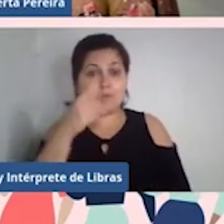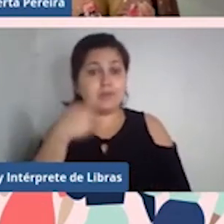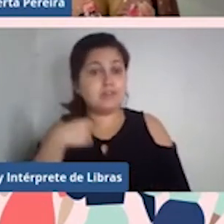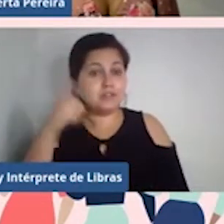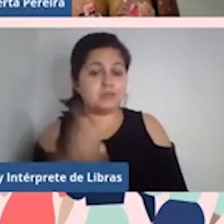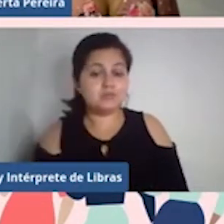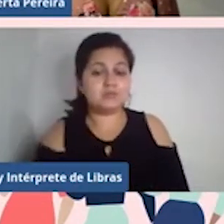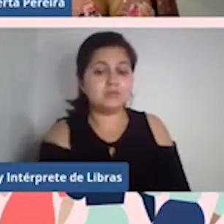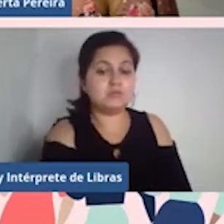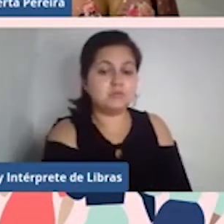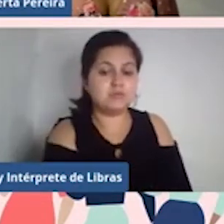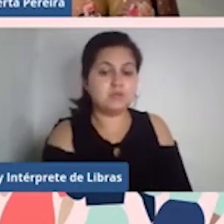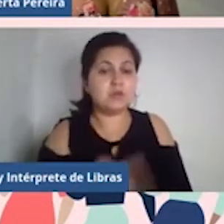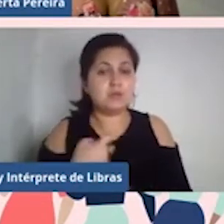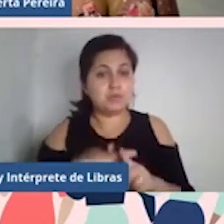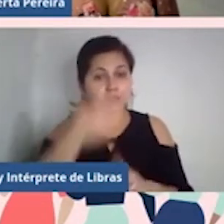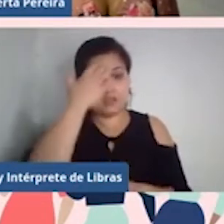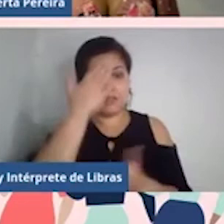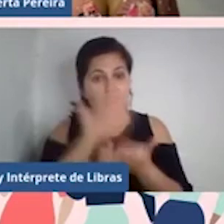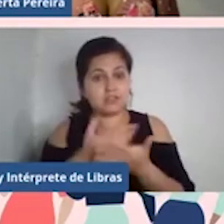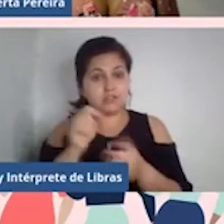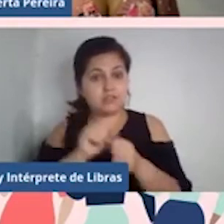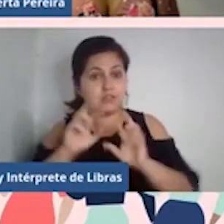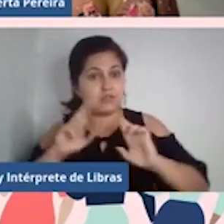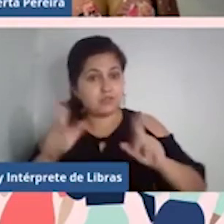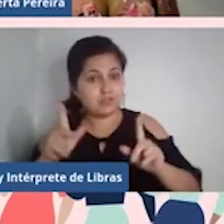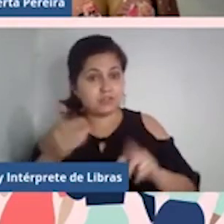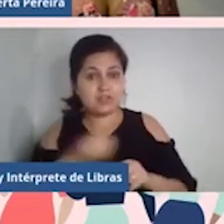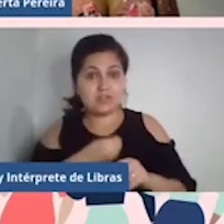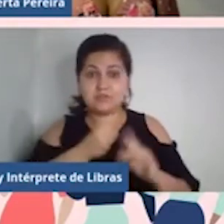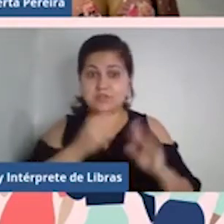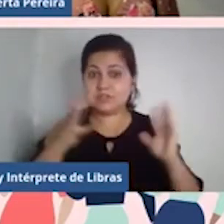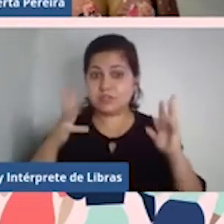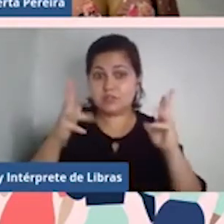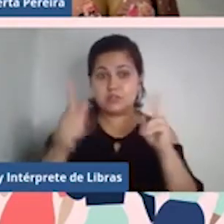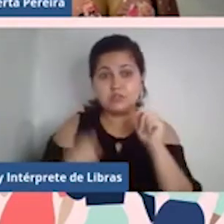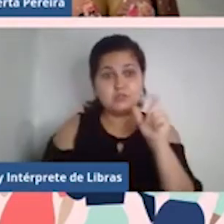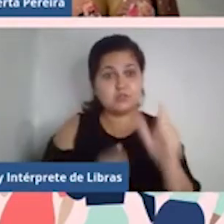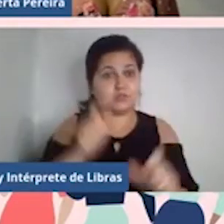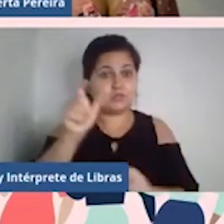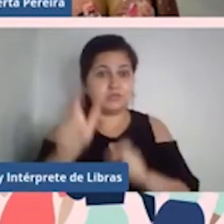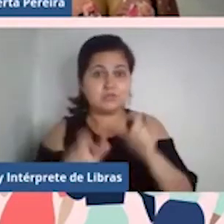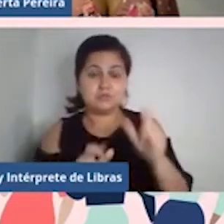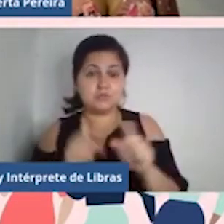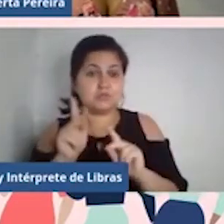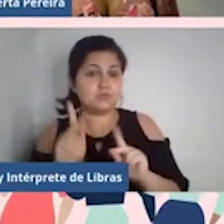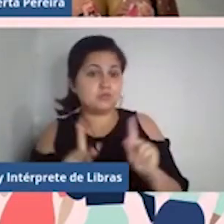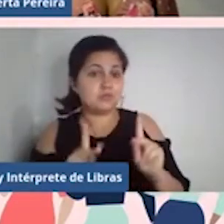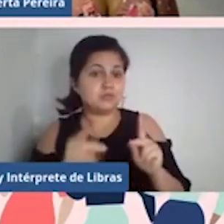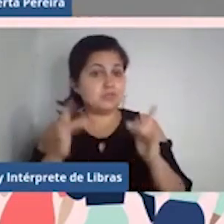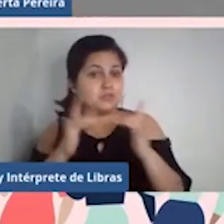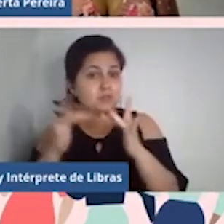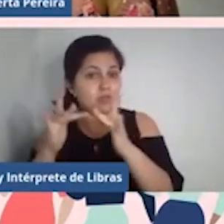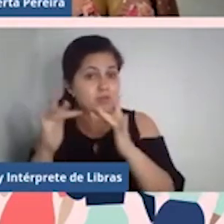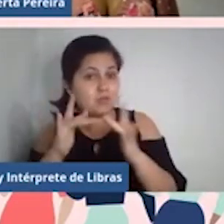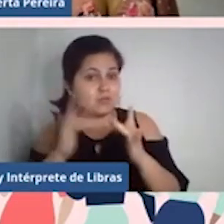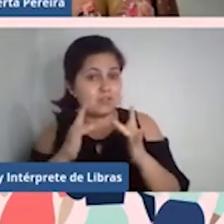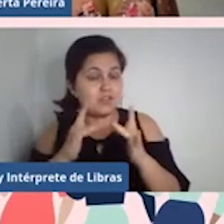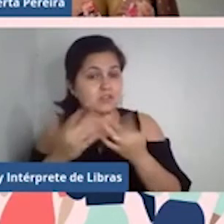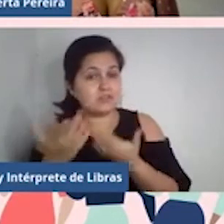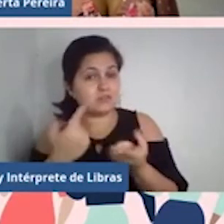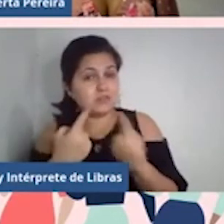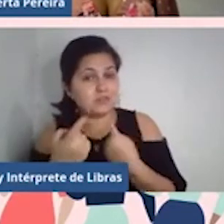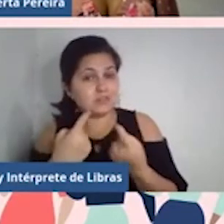sou, porque eu acho que eu faço diferença na vida de todas essas pessoas com quem eu convivo, com quem eu